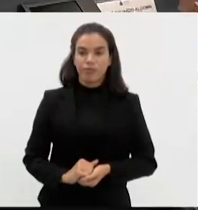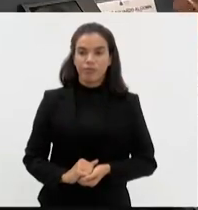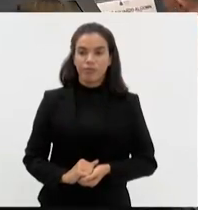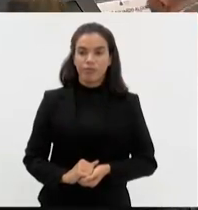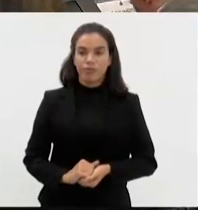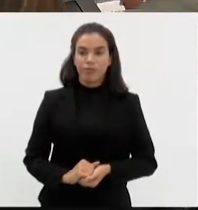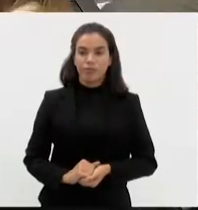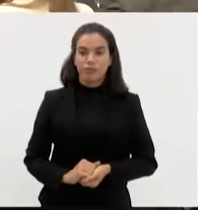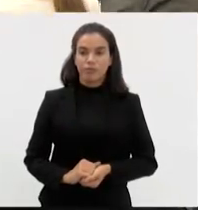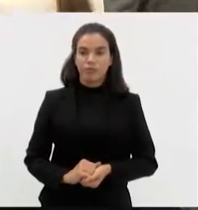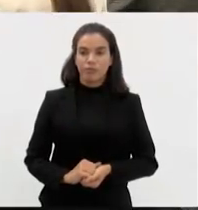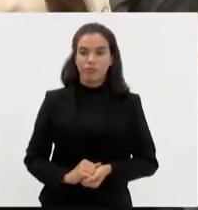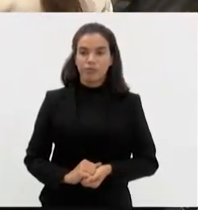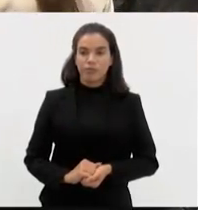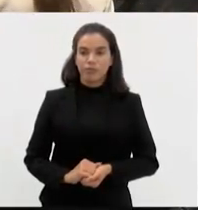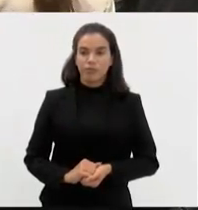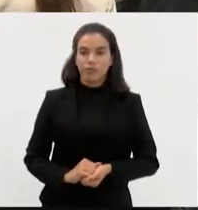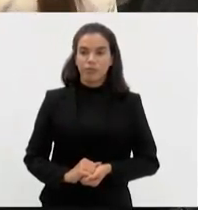silêncio